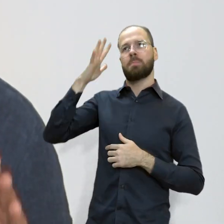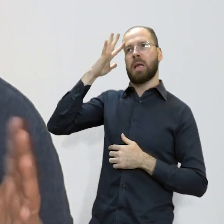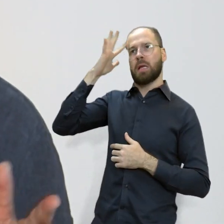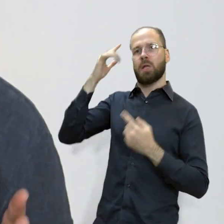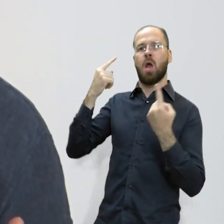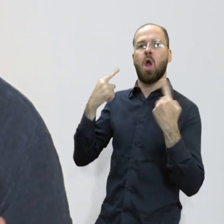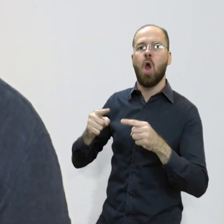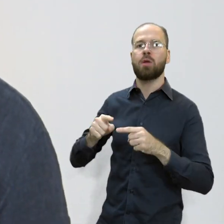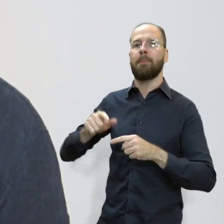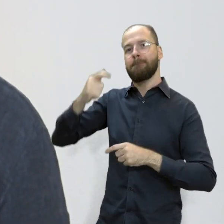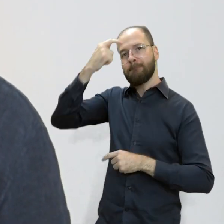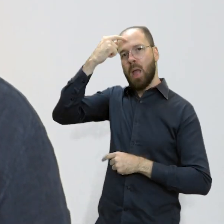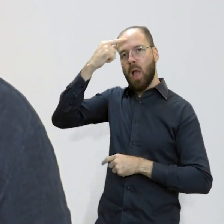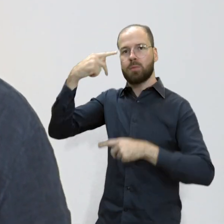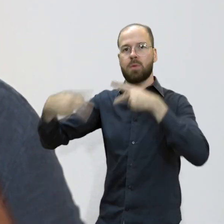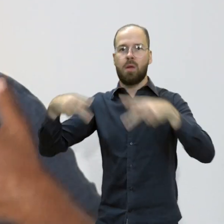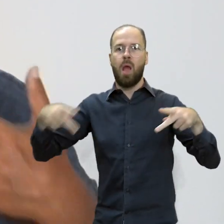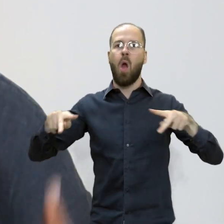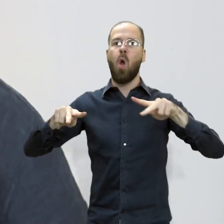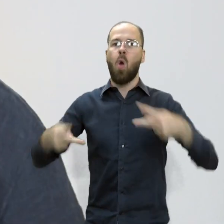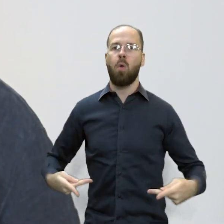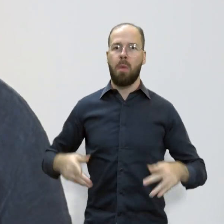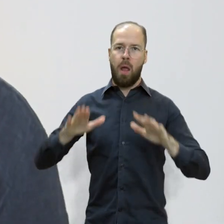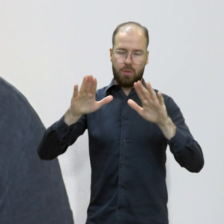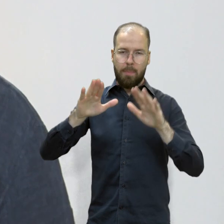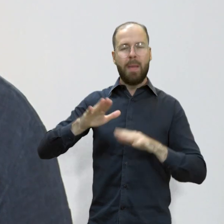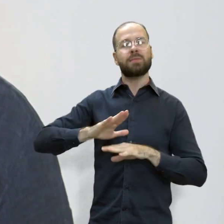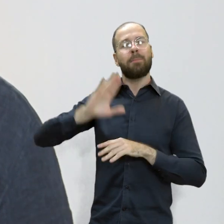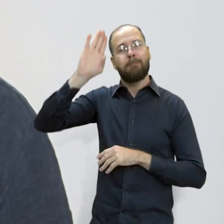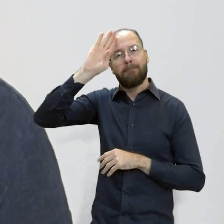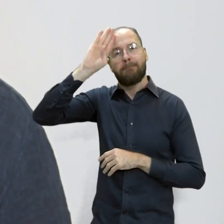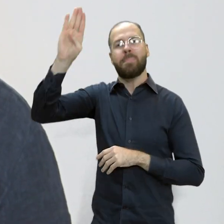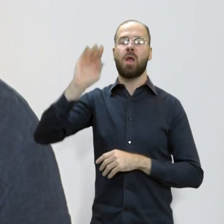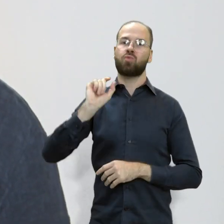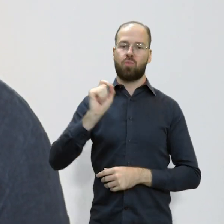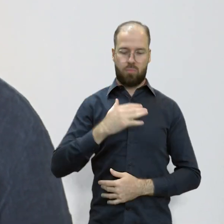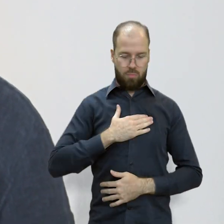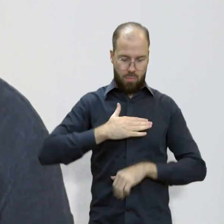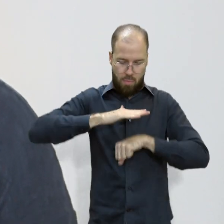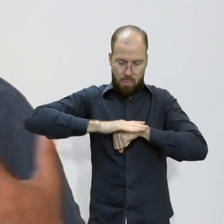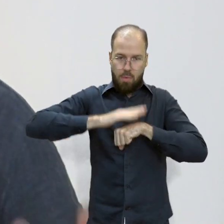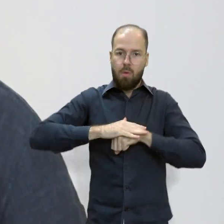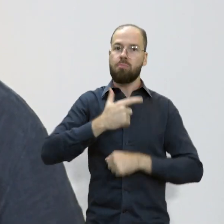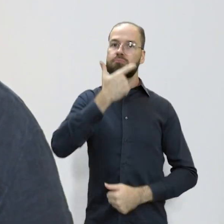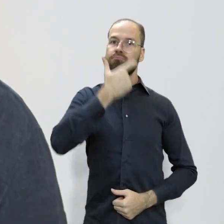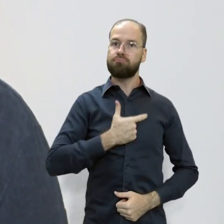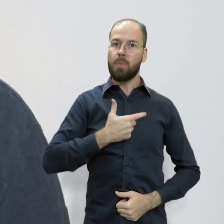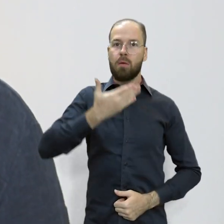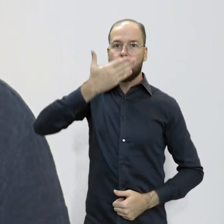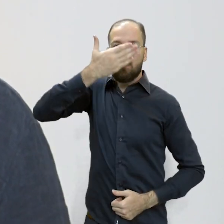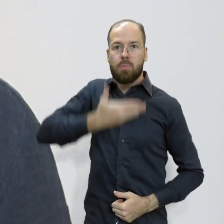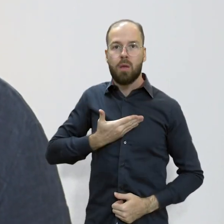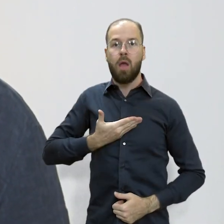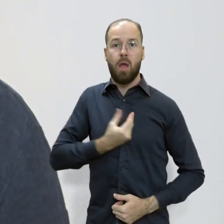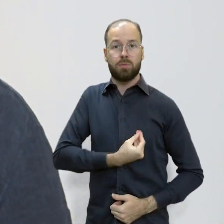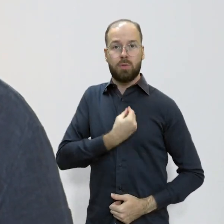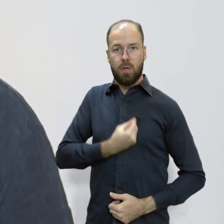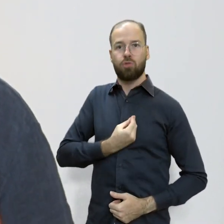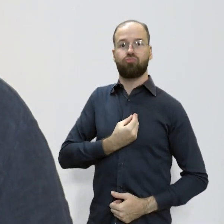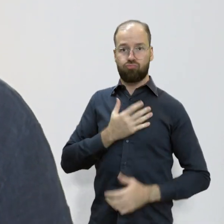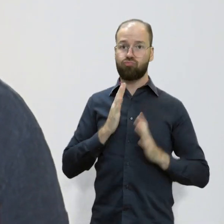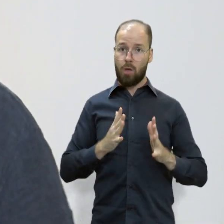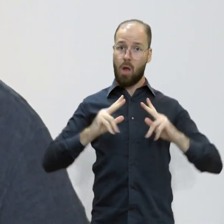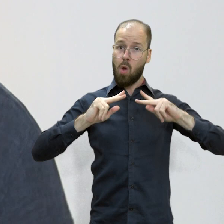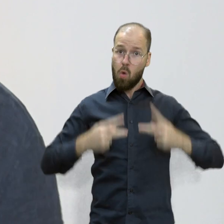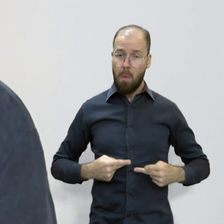tentando pensar justamente o caráter da existência humana e as possibilidades de